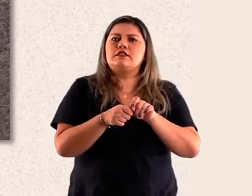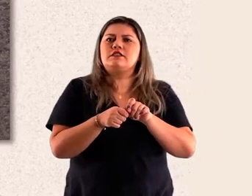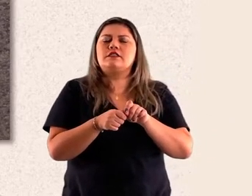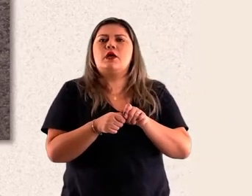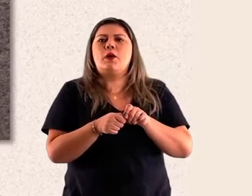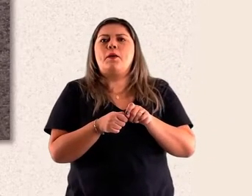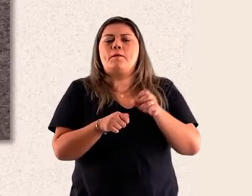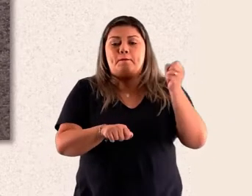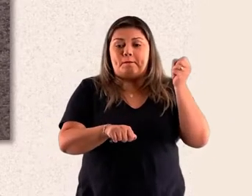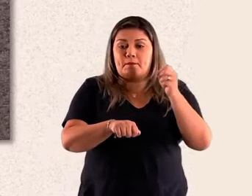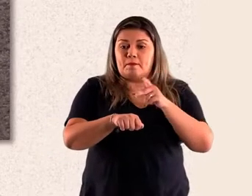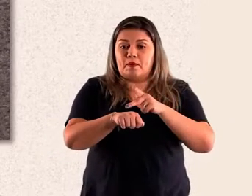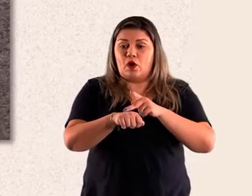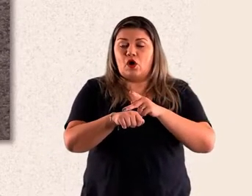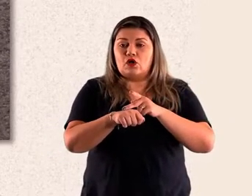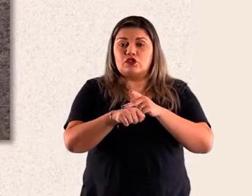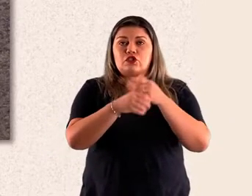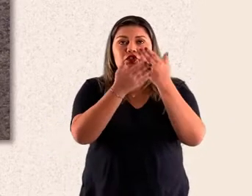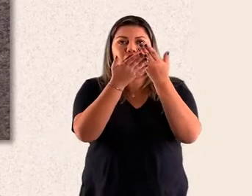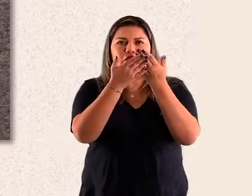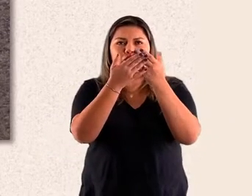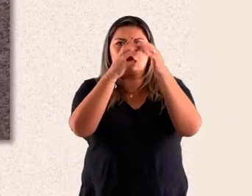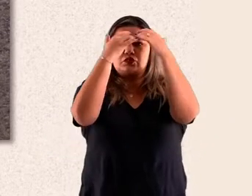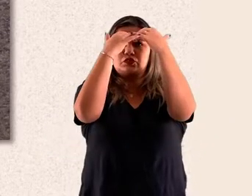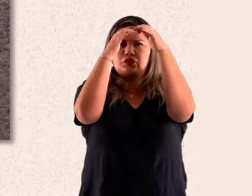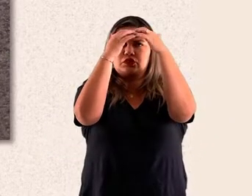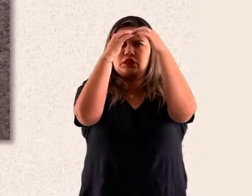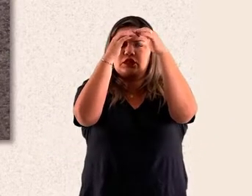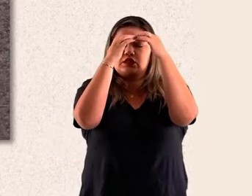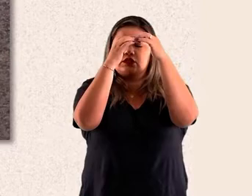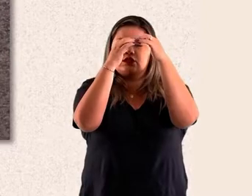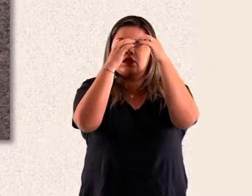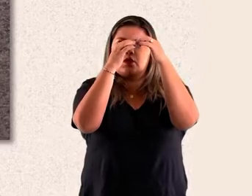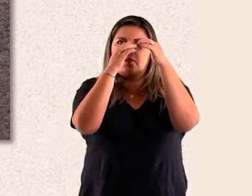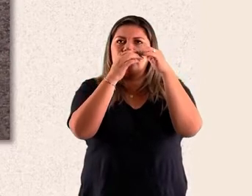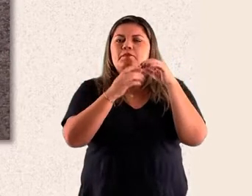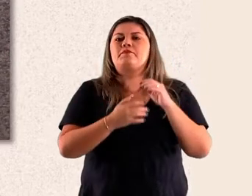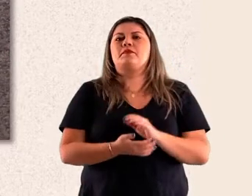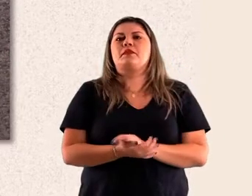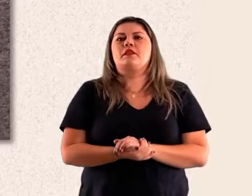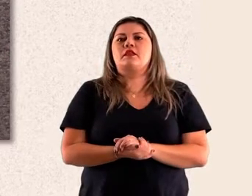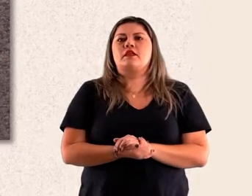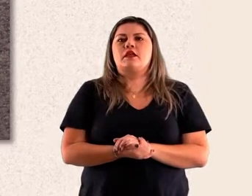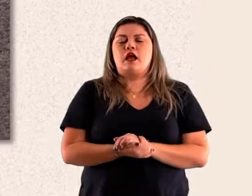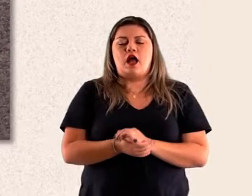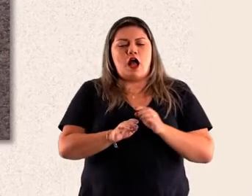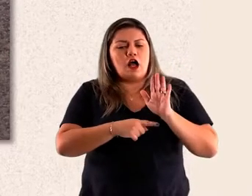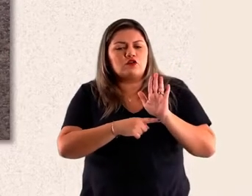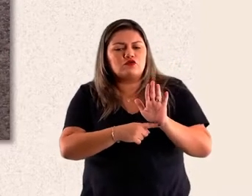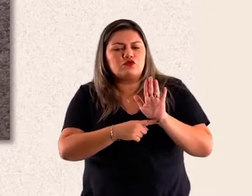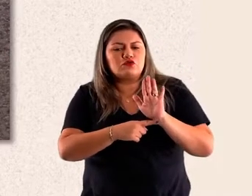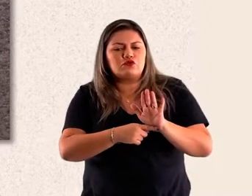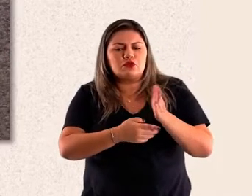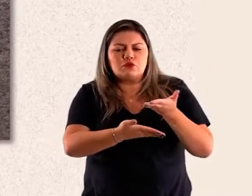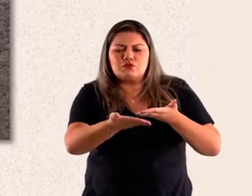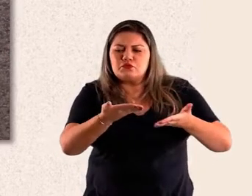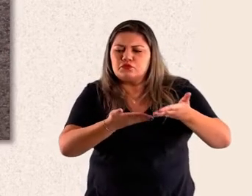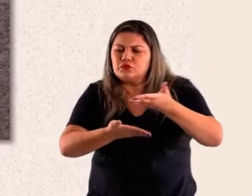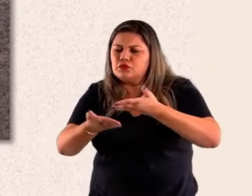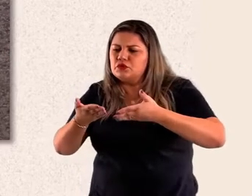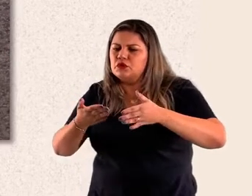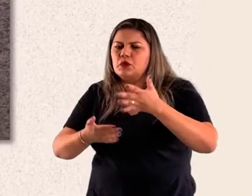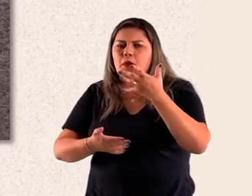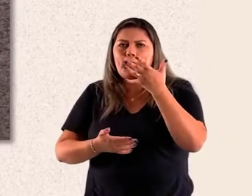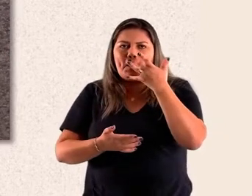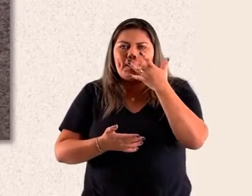pós-graduado em neurociência e comportamento pela PUC Rio Grande do Sul facilitadora de círculos de construção de paz pela